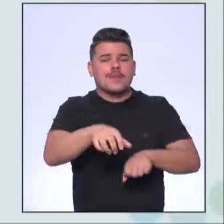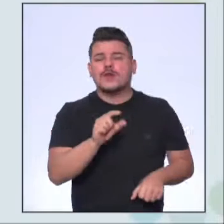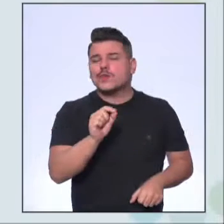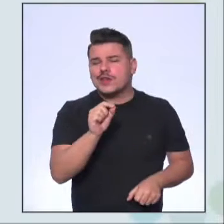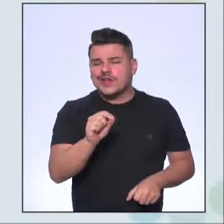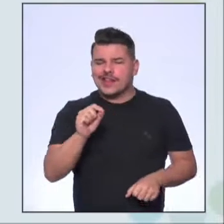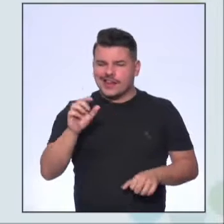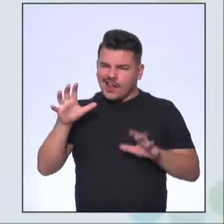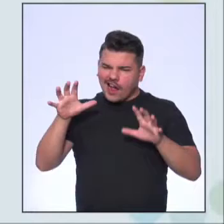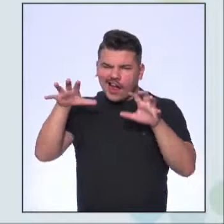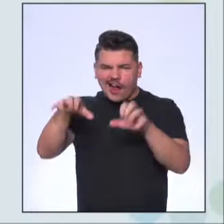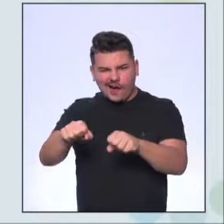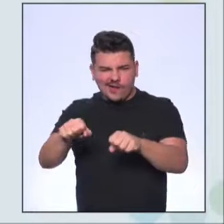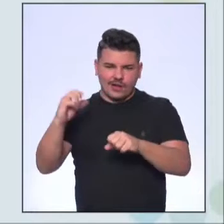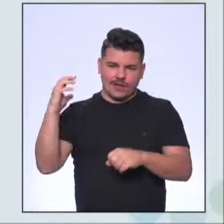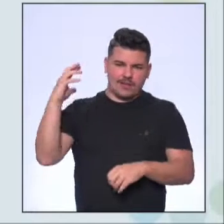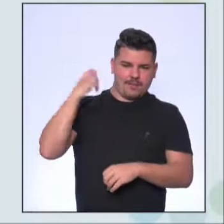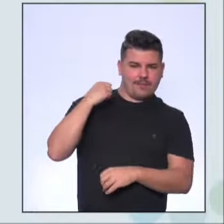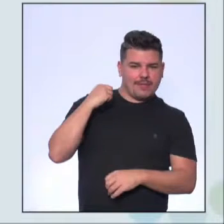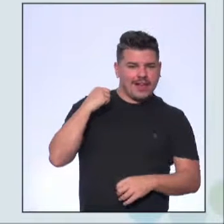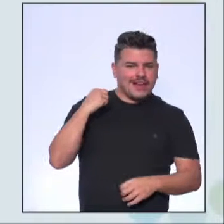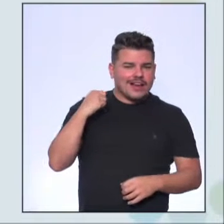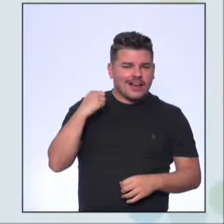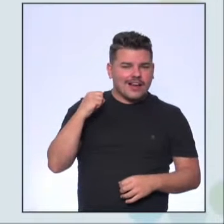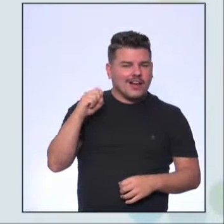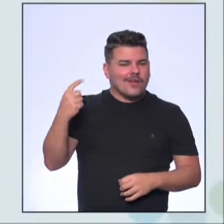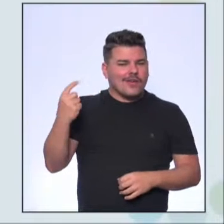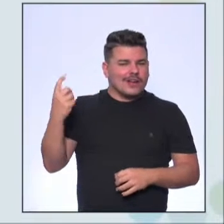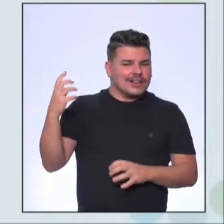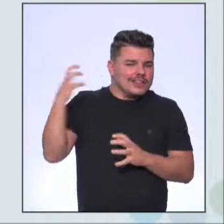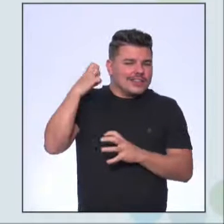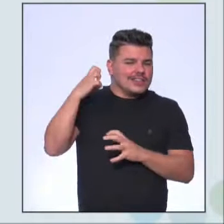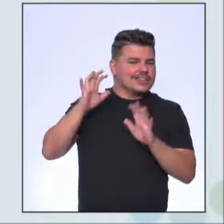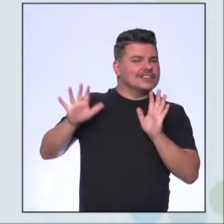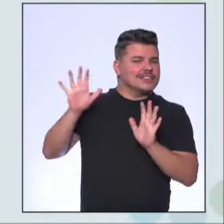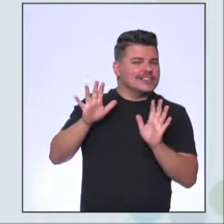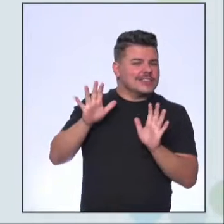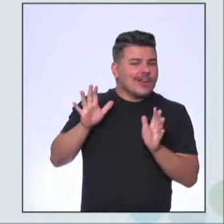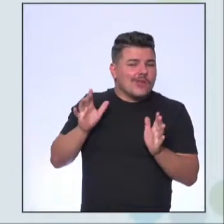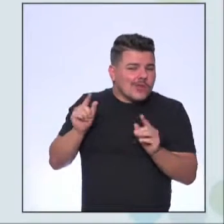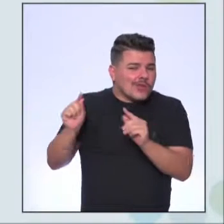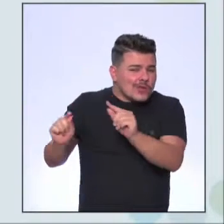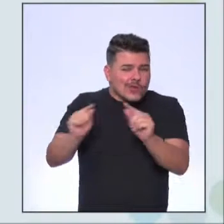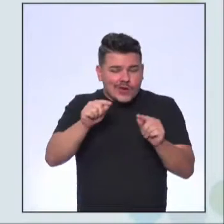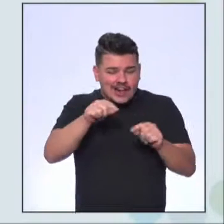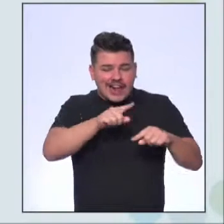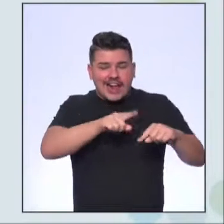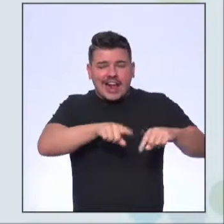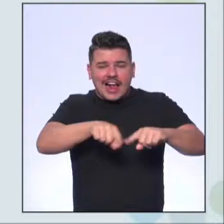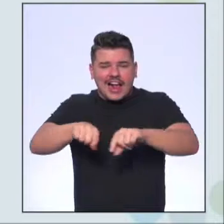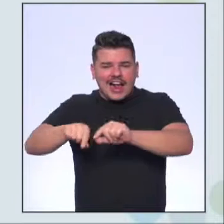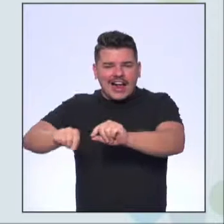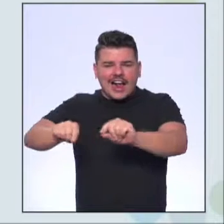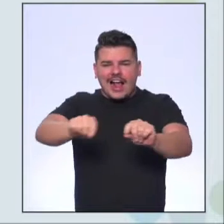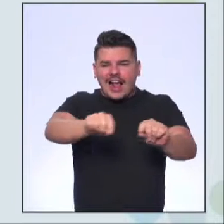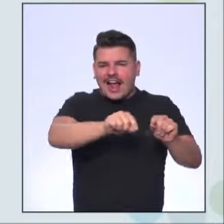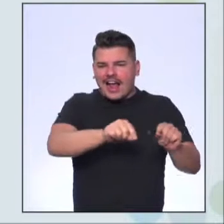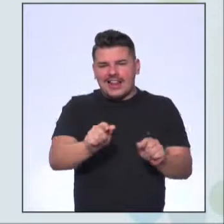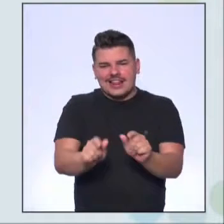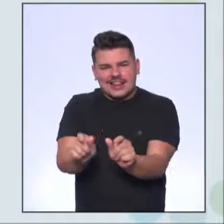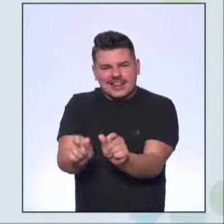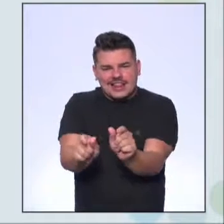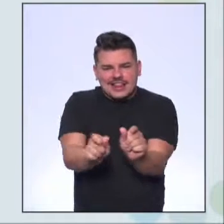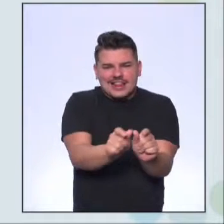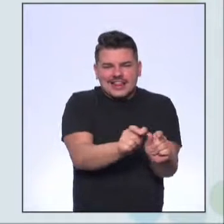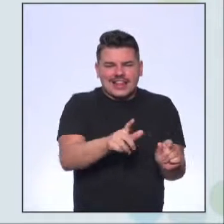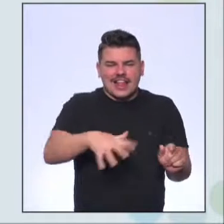um parasita, né? Se ele é uma presa. A atividade que ele exerce no ambiente é chamado